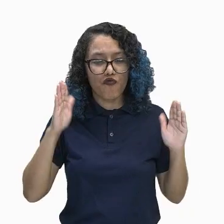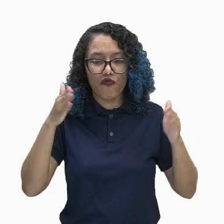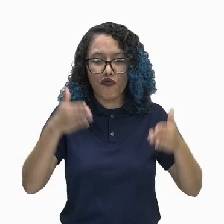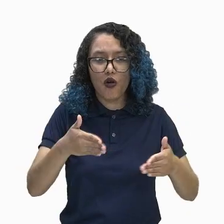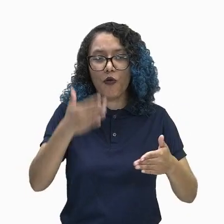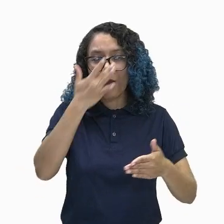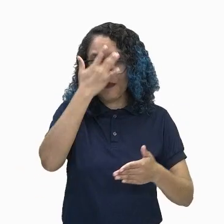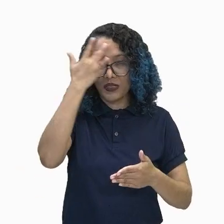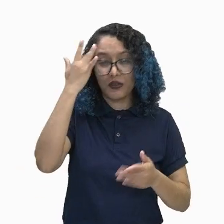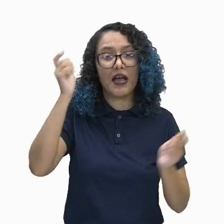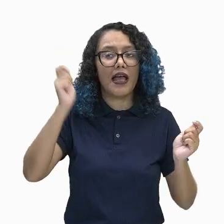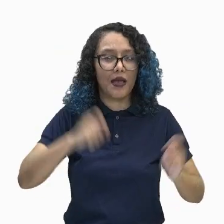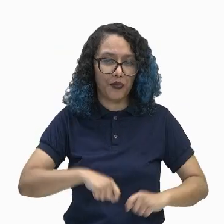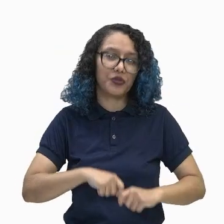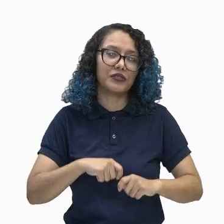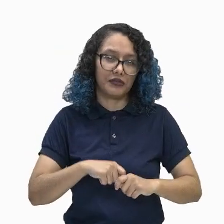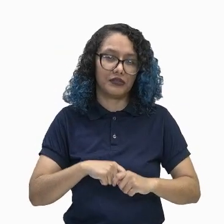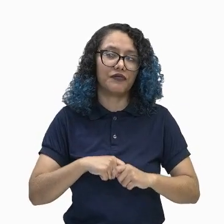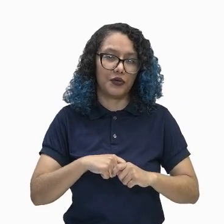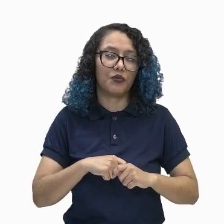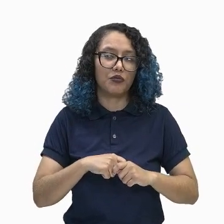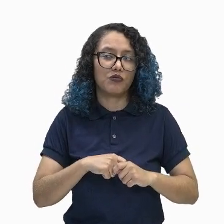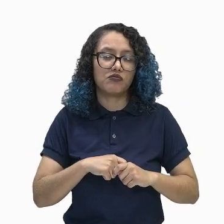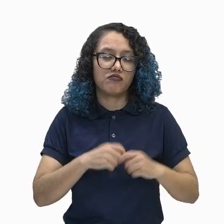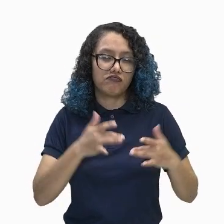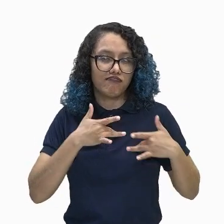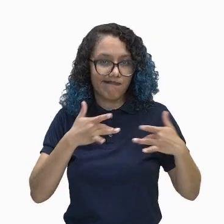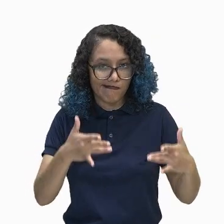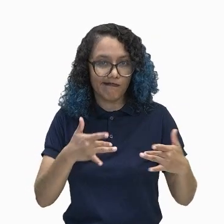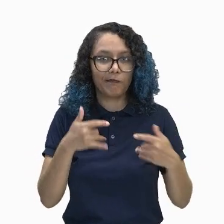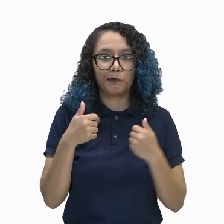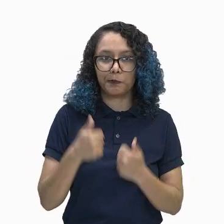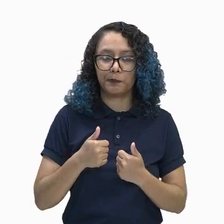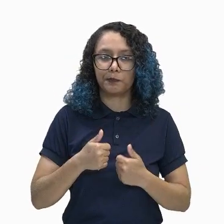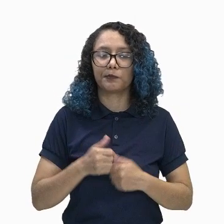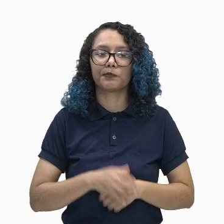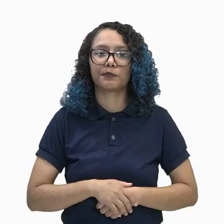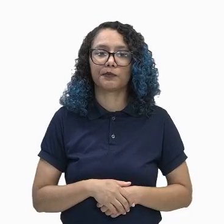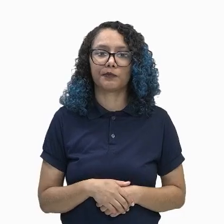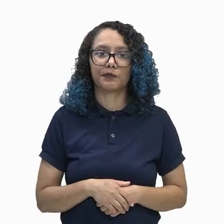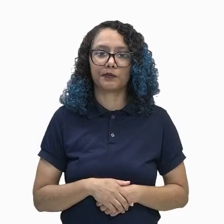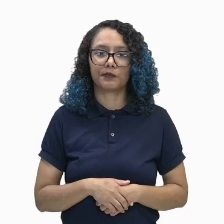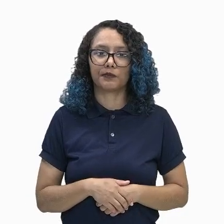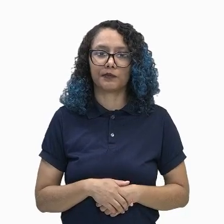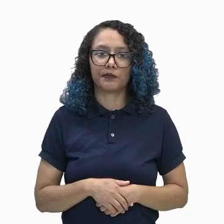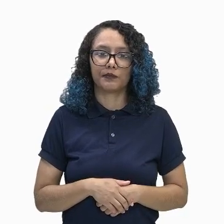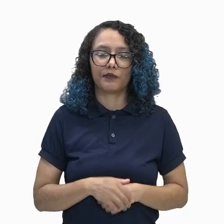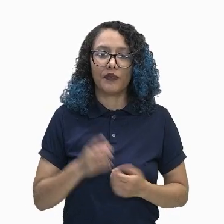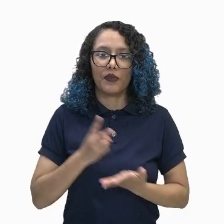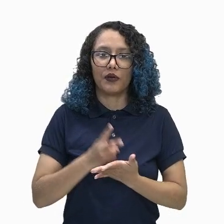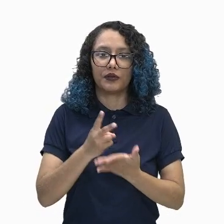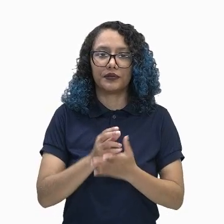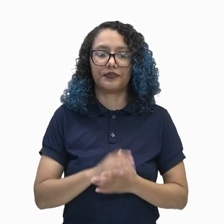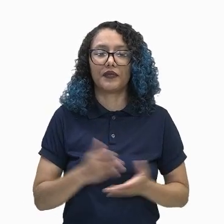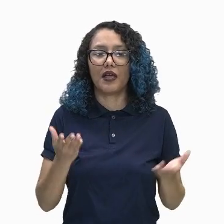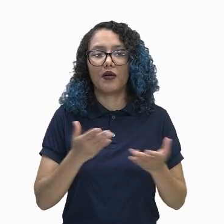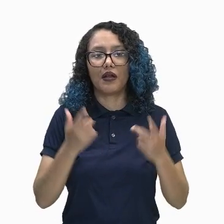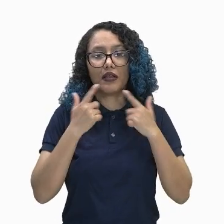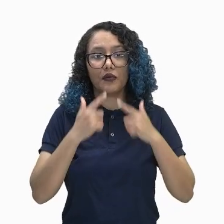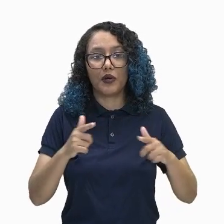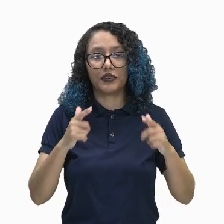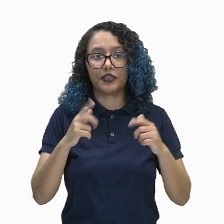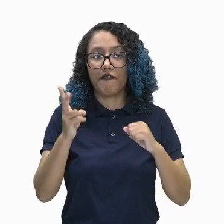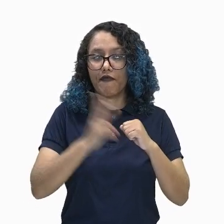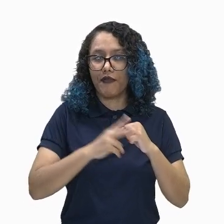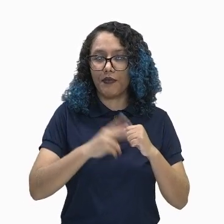para quem pode doar sangue. Ok? Seguindo. Aqui na linguagem verbal do nosso cartaz,